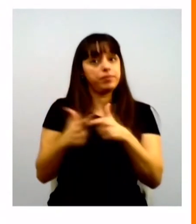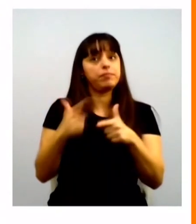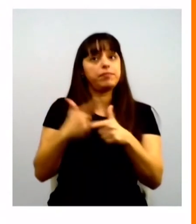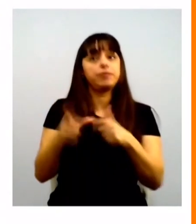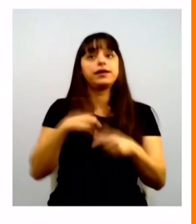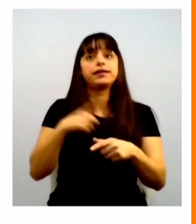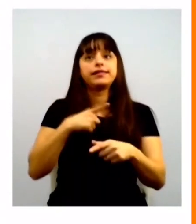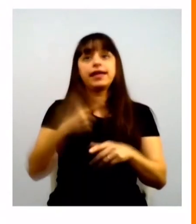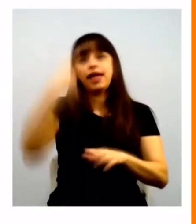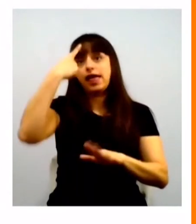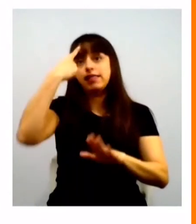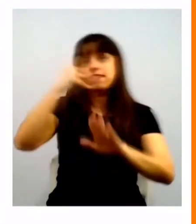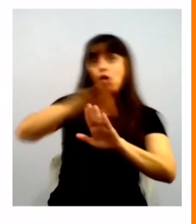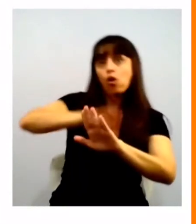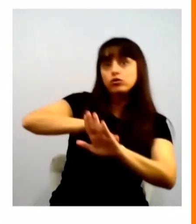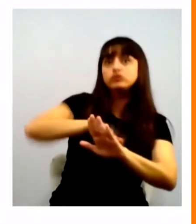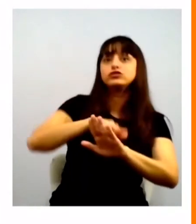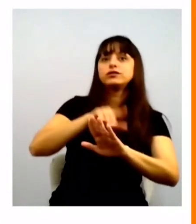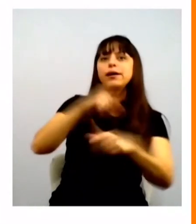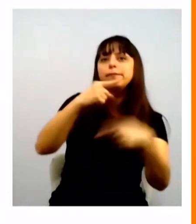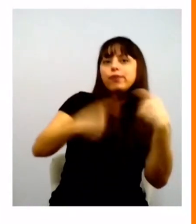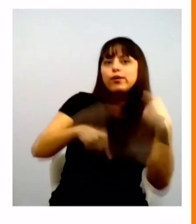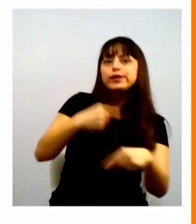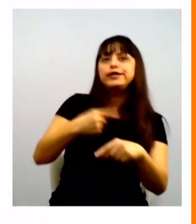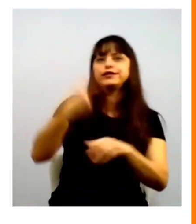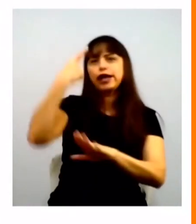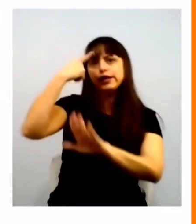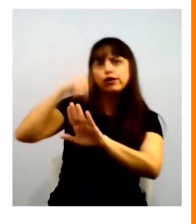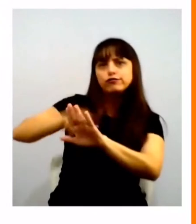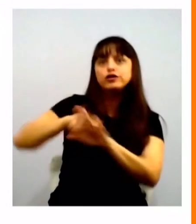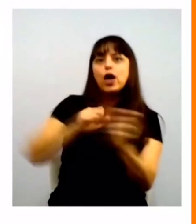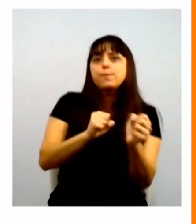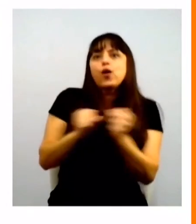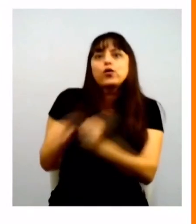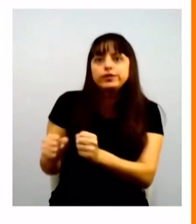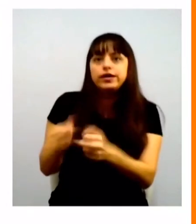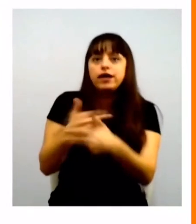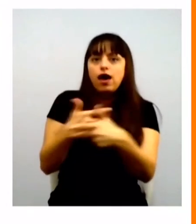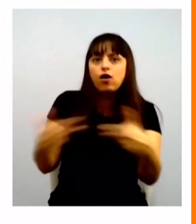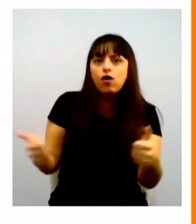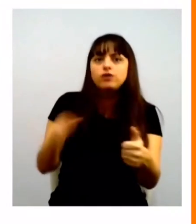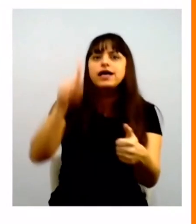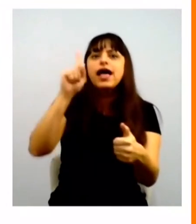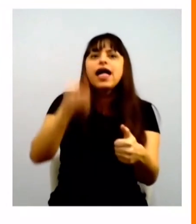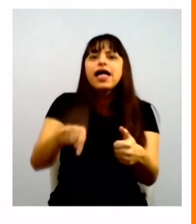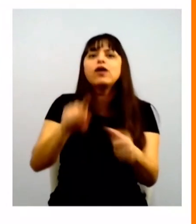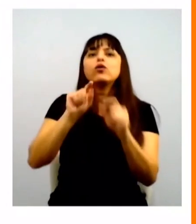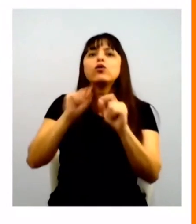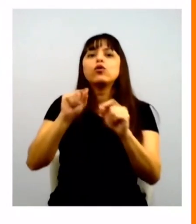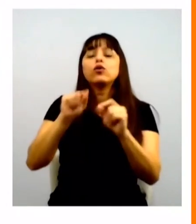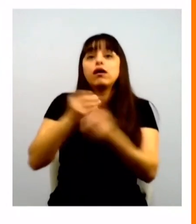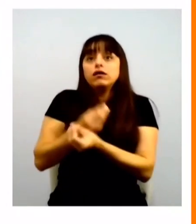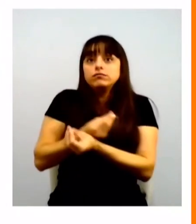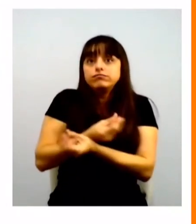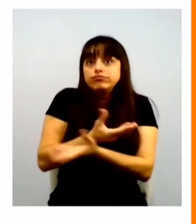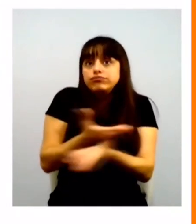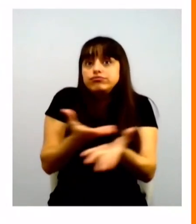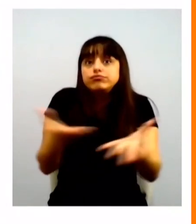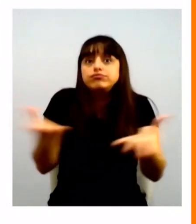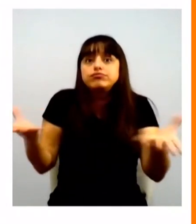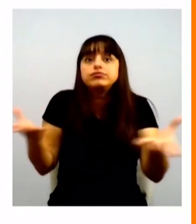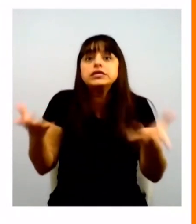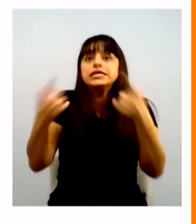são essas ideologias simplistas, populistas, que só interessam a cultura